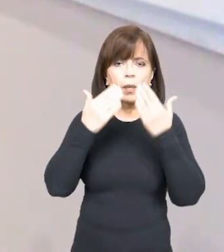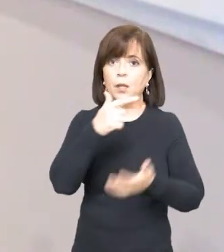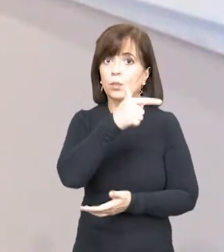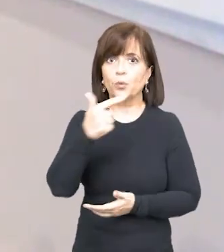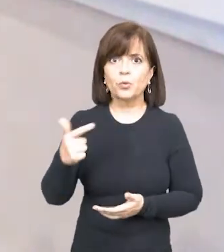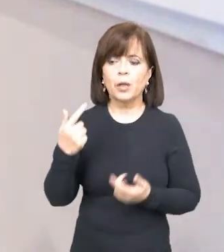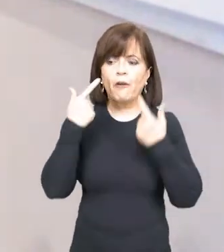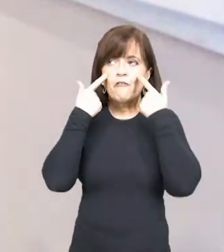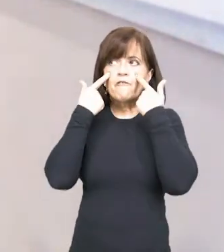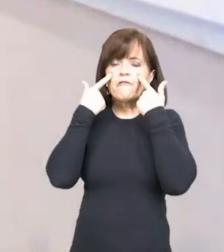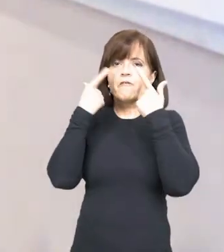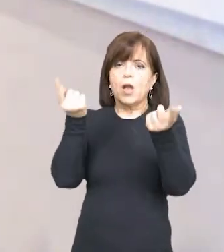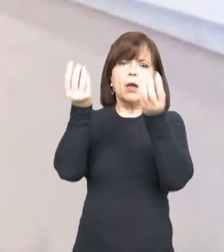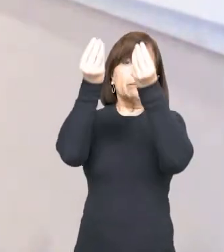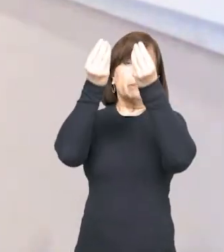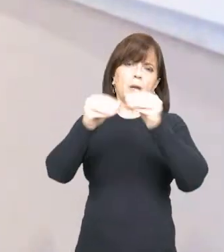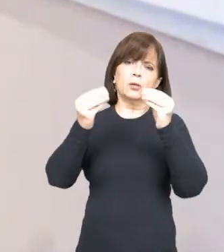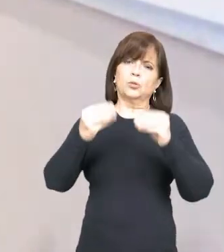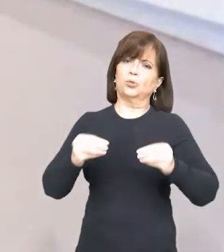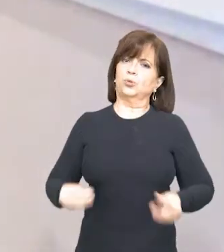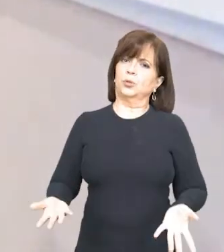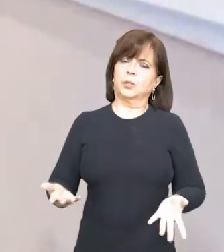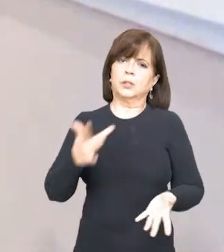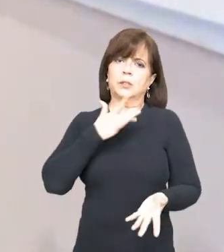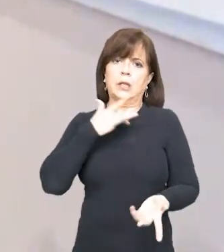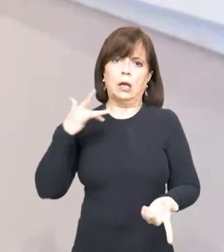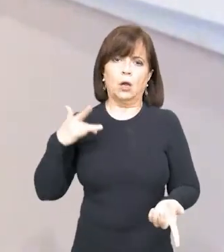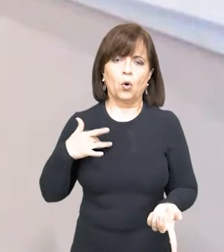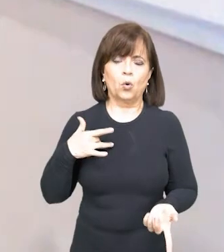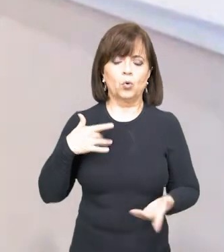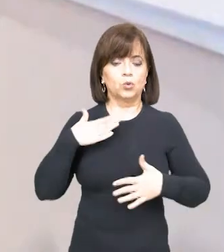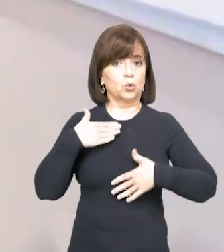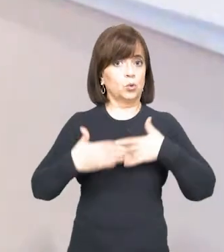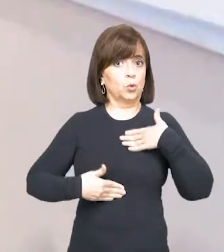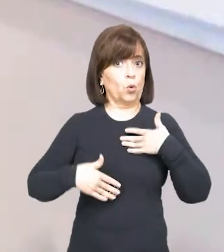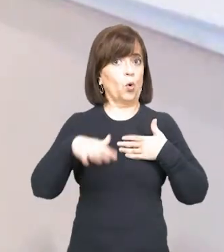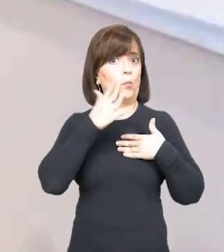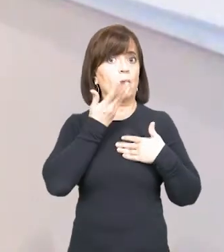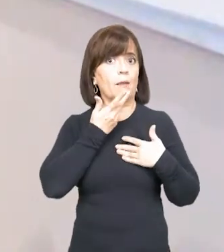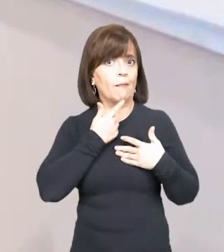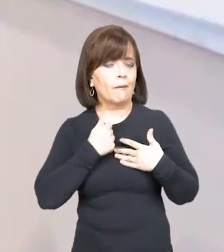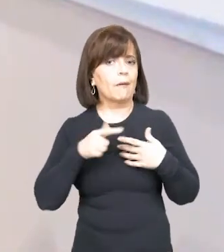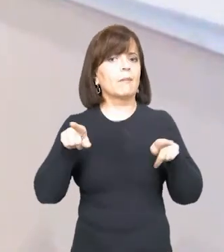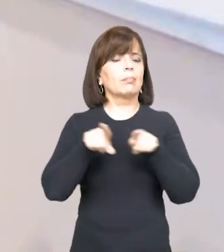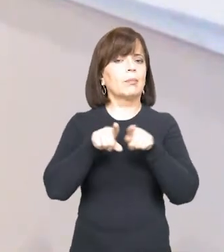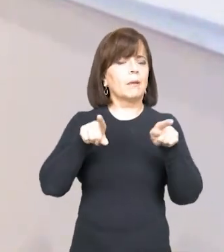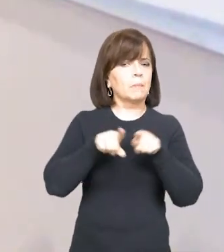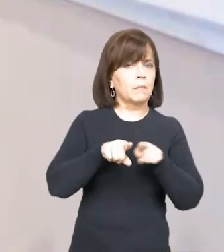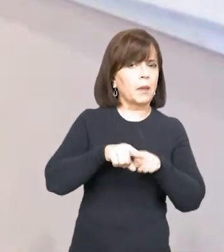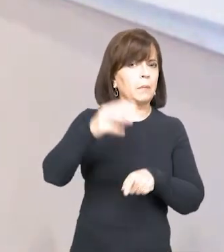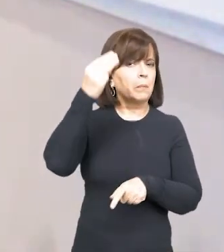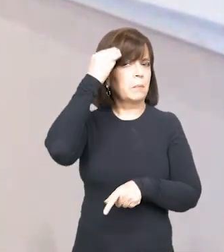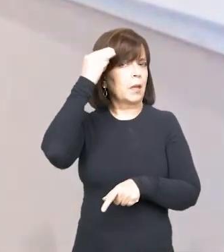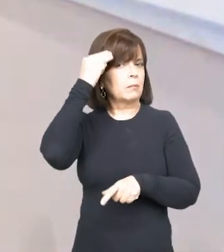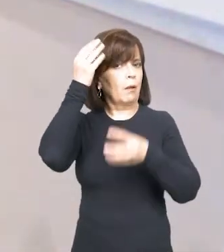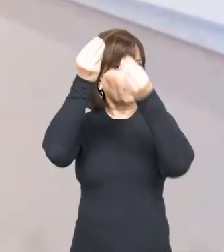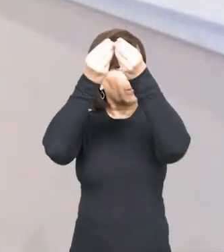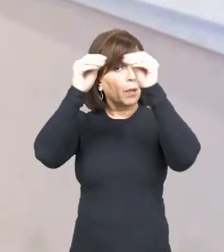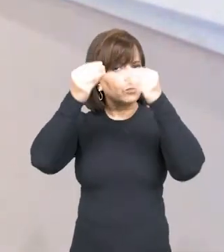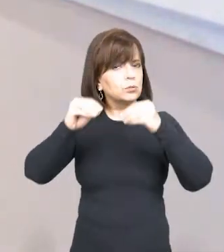tem visto o enorme prejuízo que tem sido para a saúde física e mental dessas crianças e adolescentes.